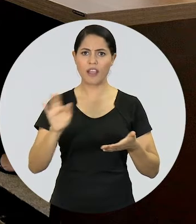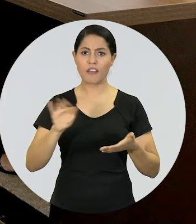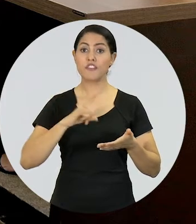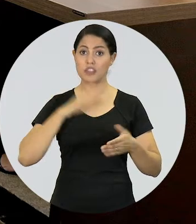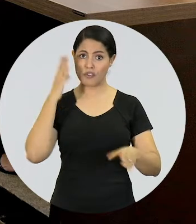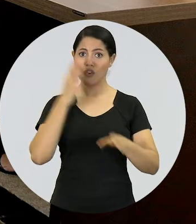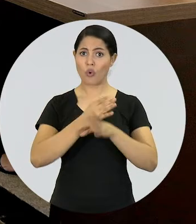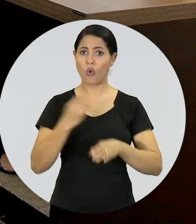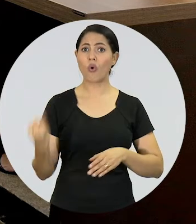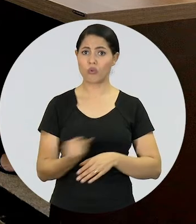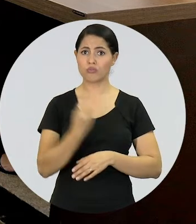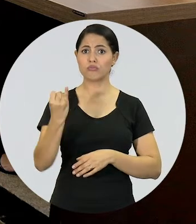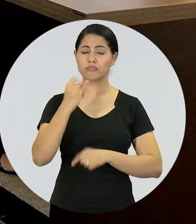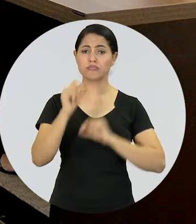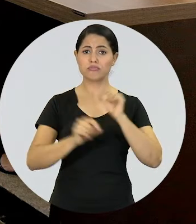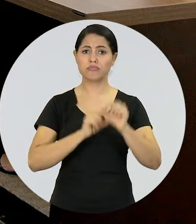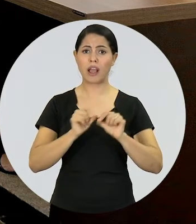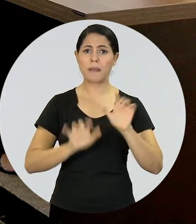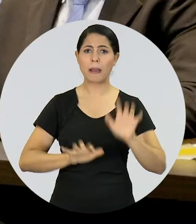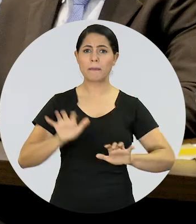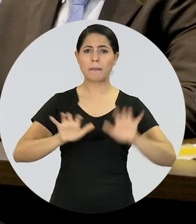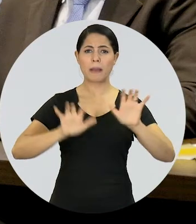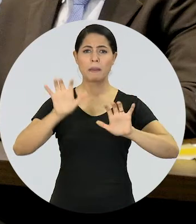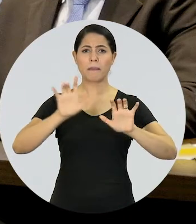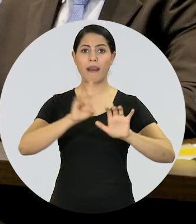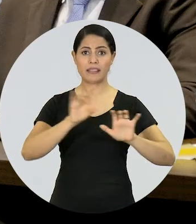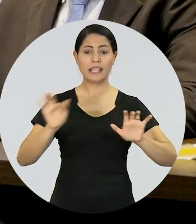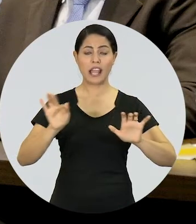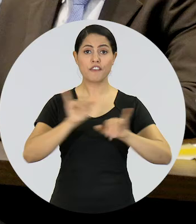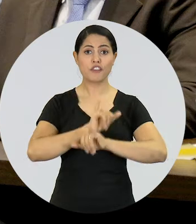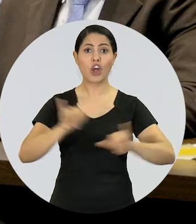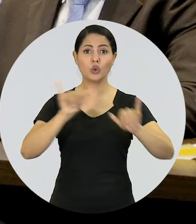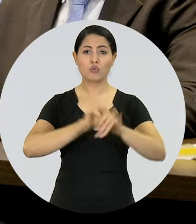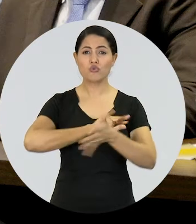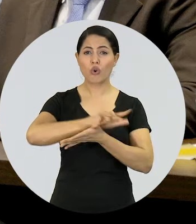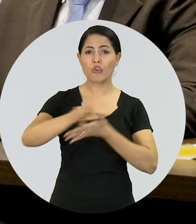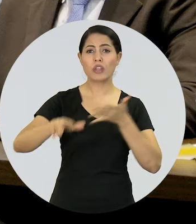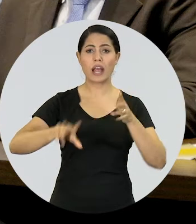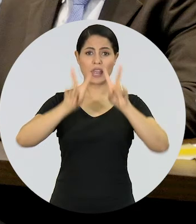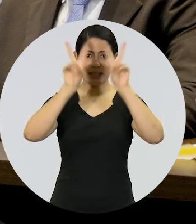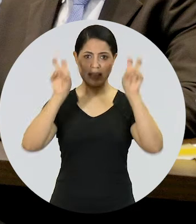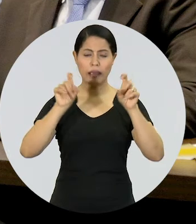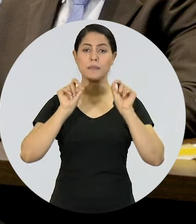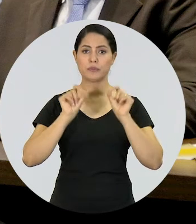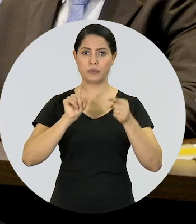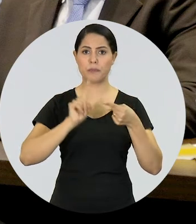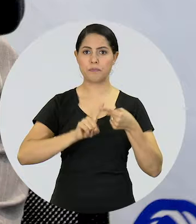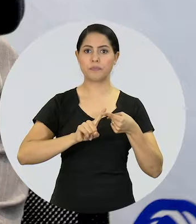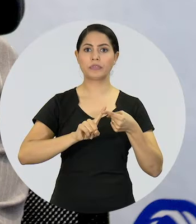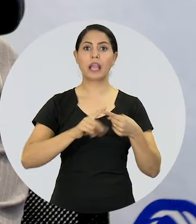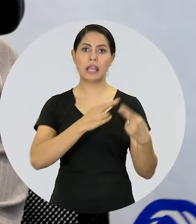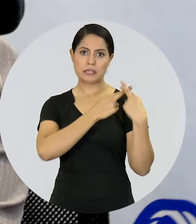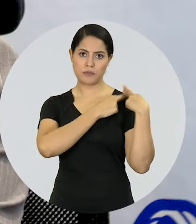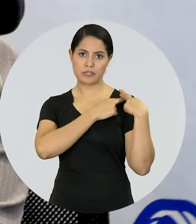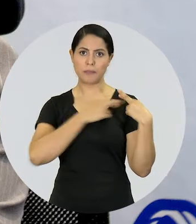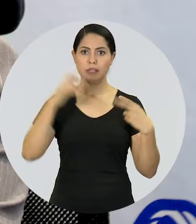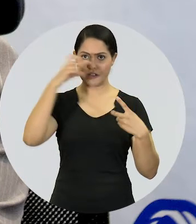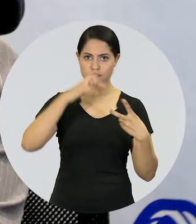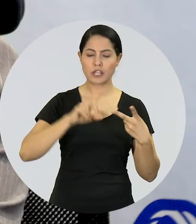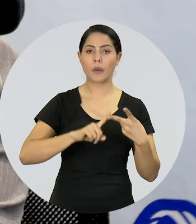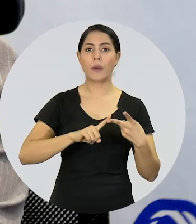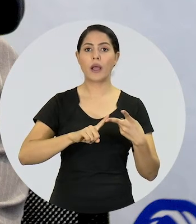e diretores tesoureiros das subseções da OAB no Distrito Federal, abordou diversos temas, como responsabilidade